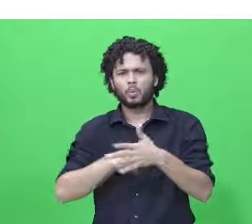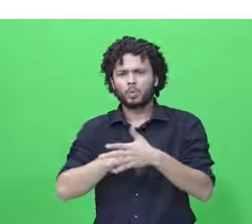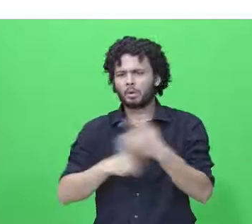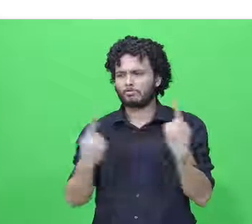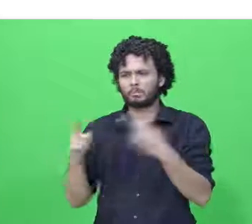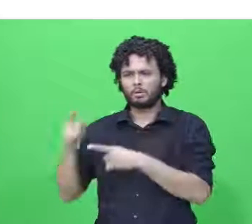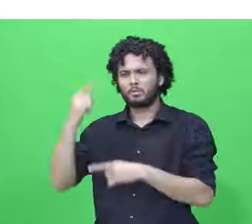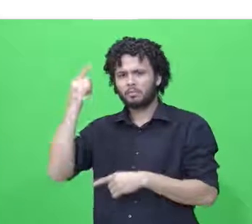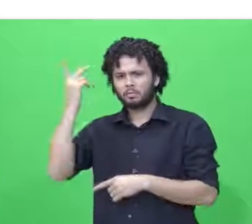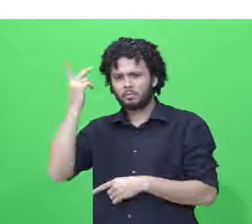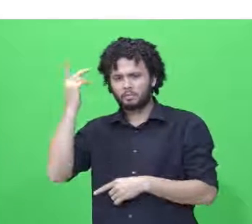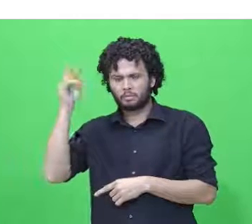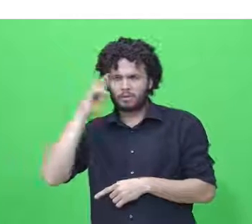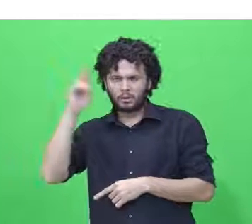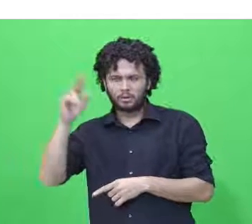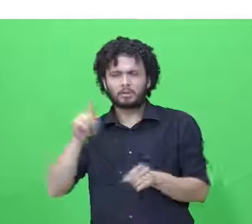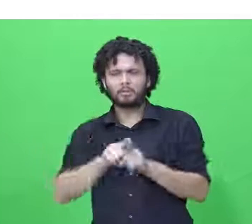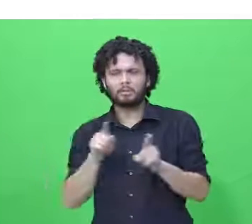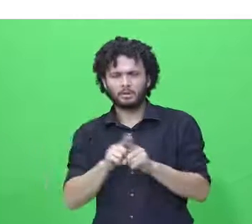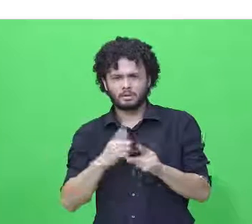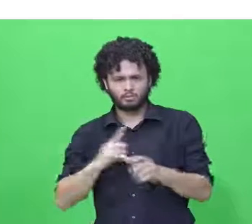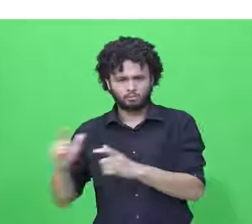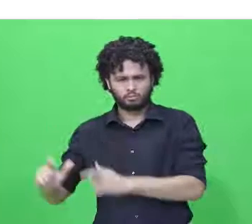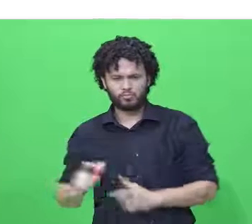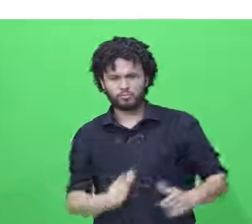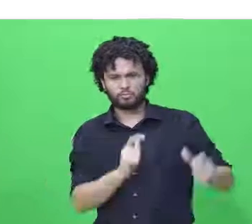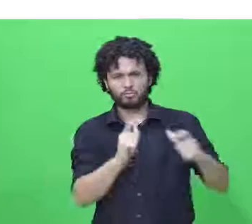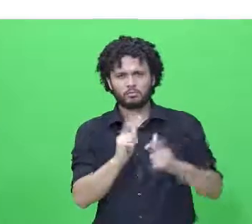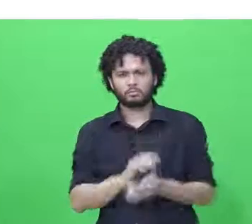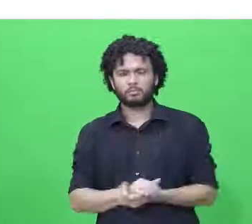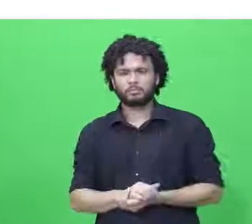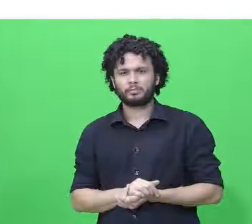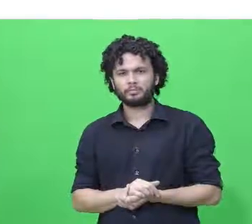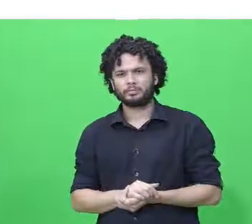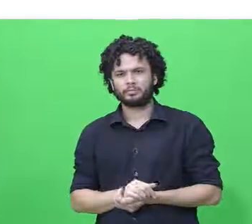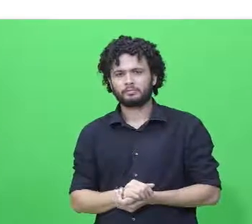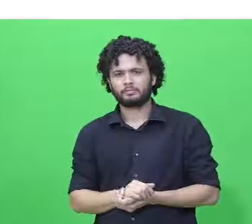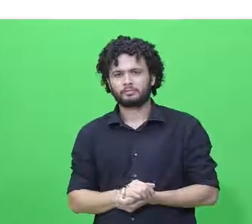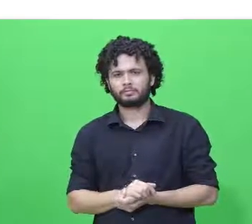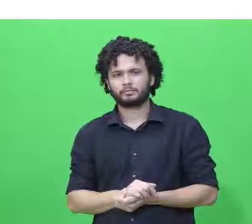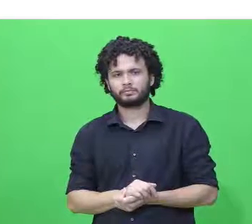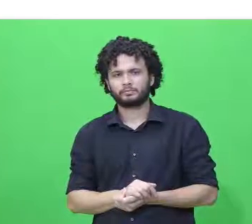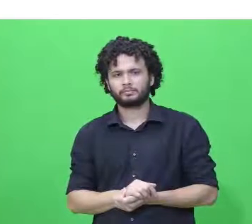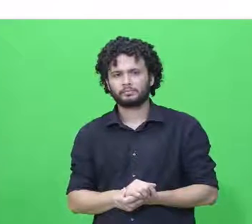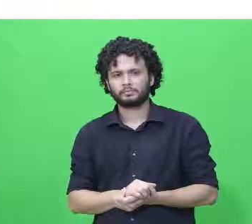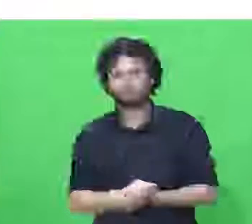como aconteceu com os outros povos. Vamos passar então aí a questão.